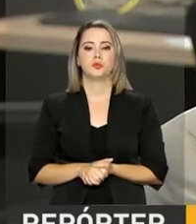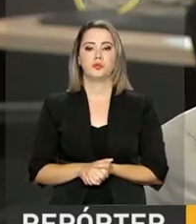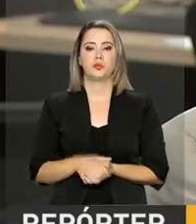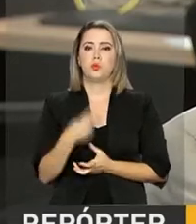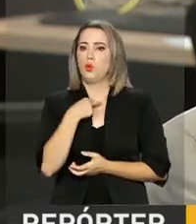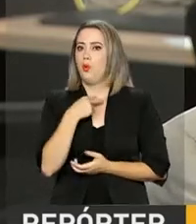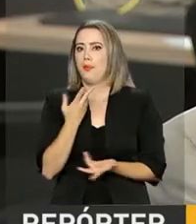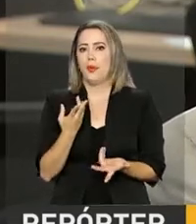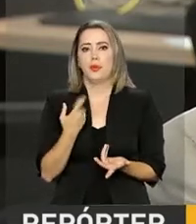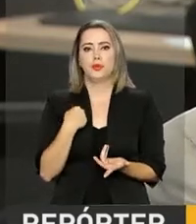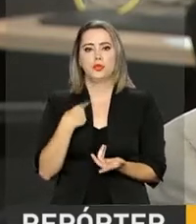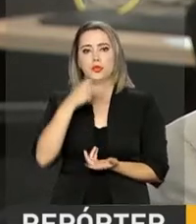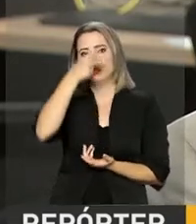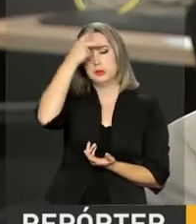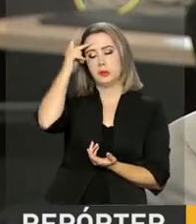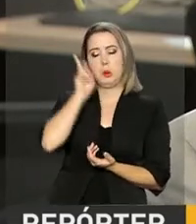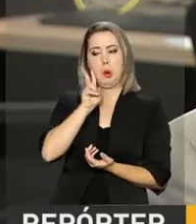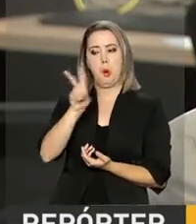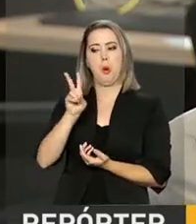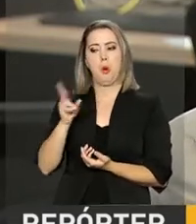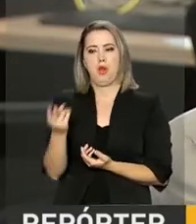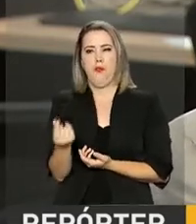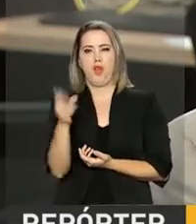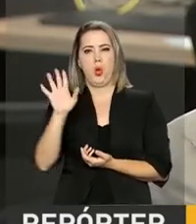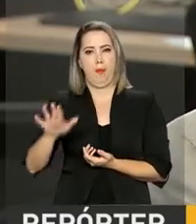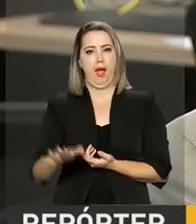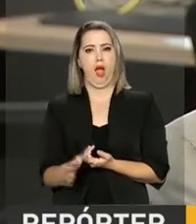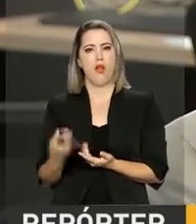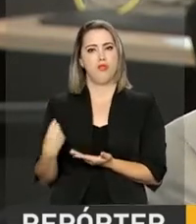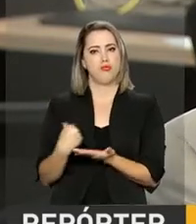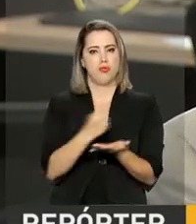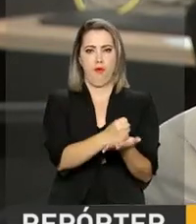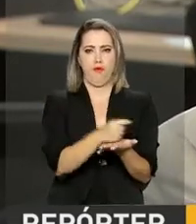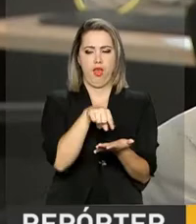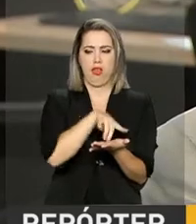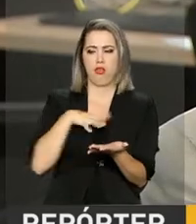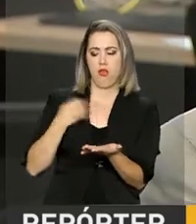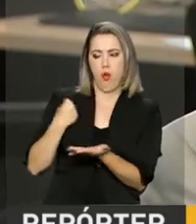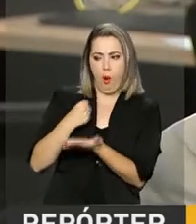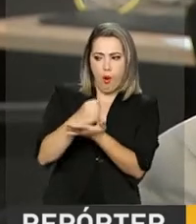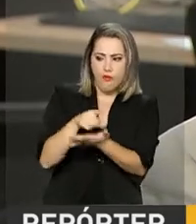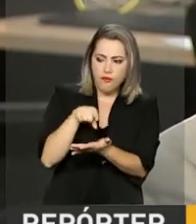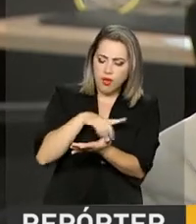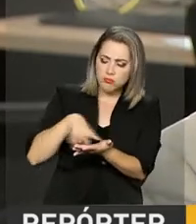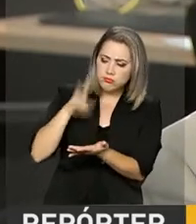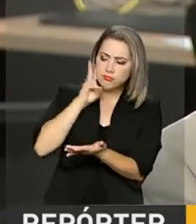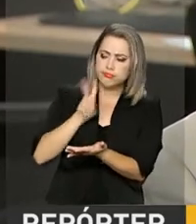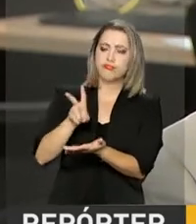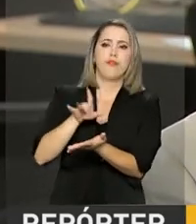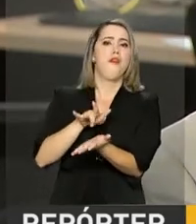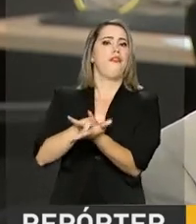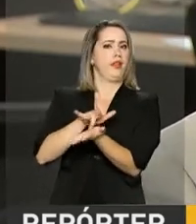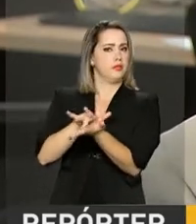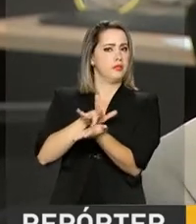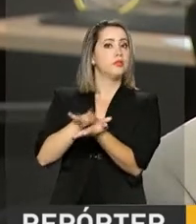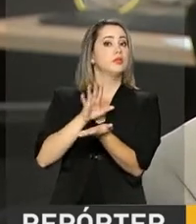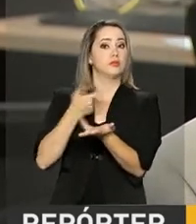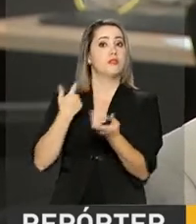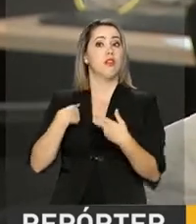deixar enganar por ofertas tentadoras que você recebe pela internet essas ofertas de forma geral que